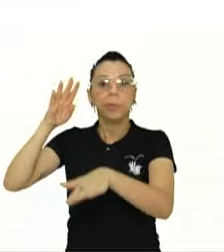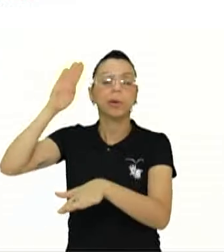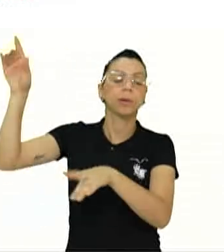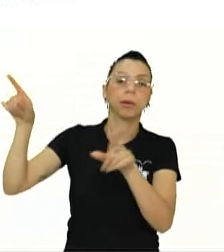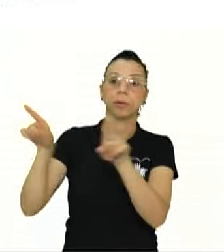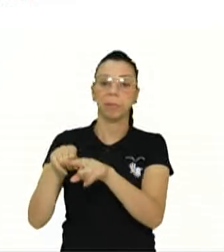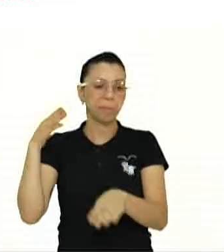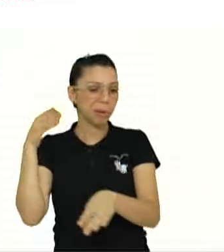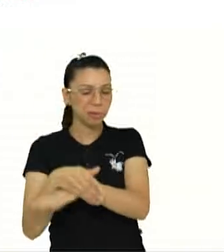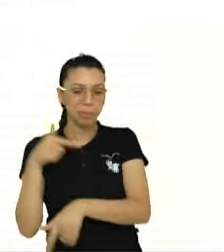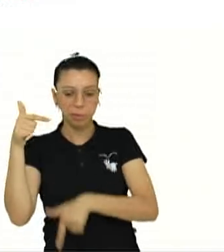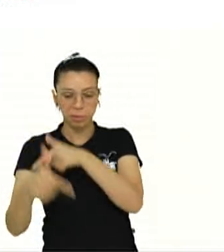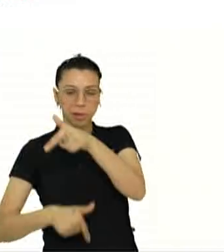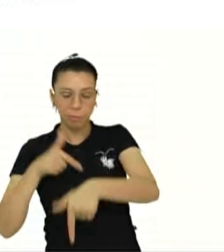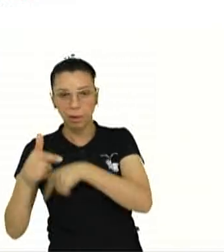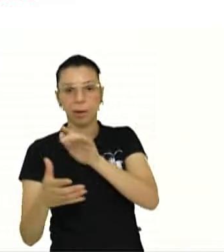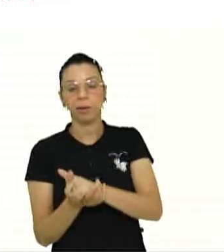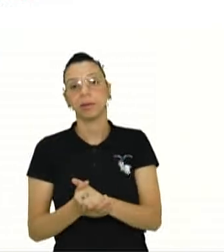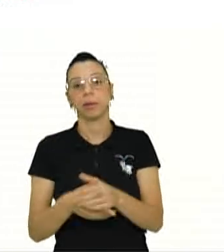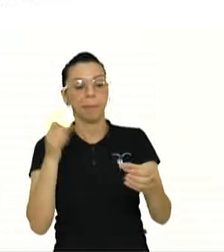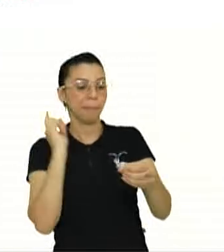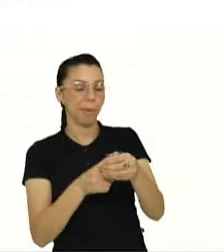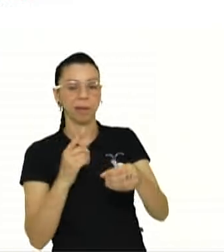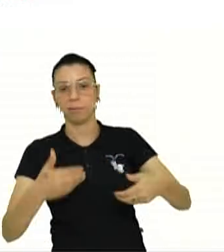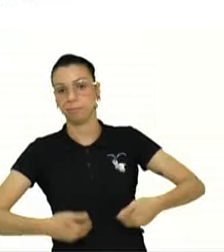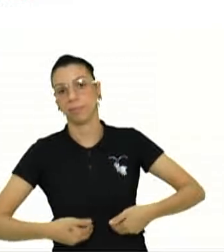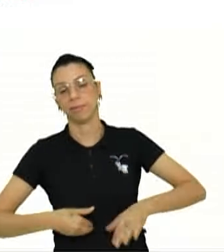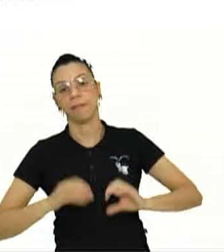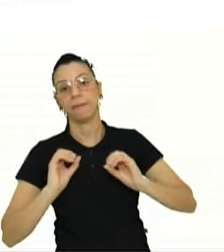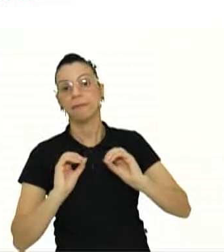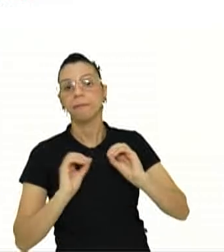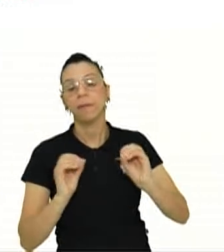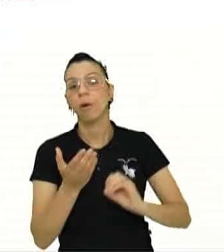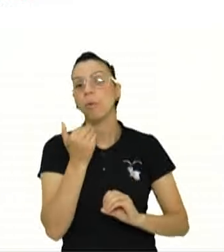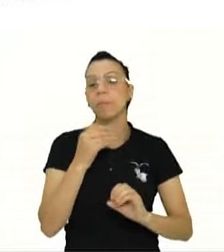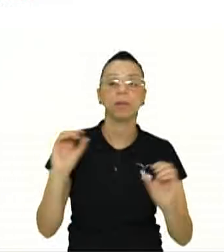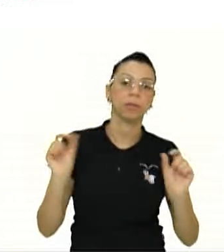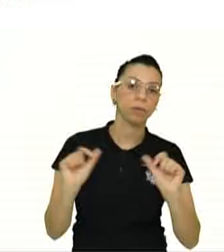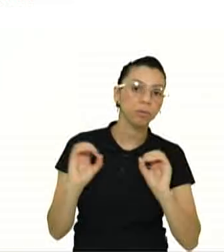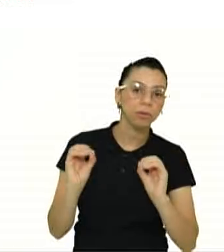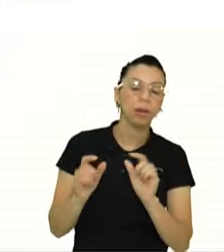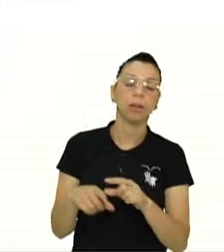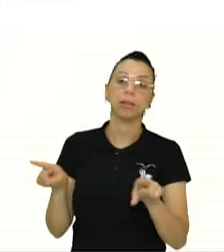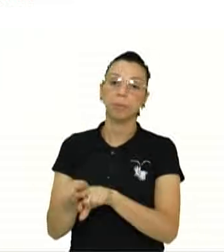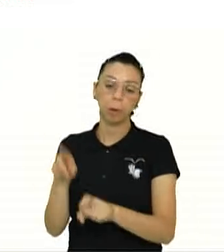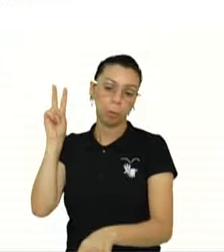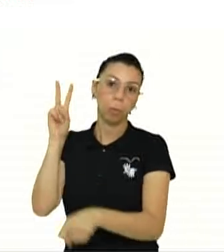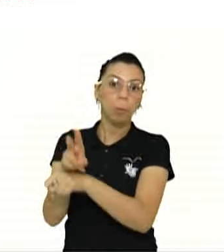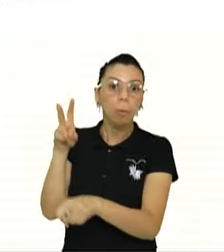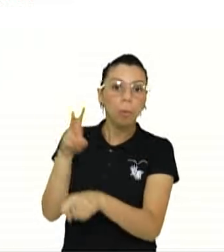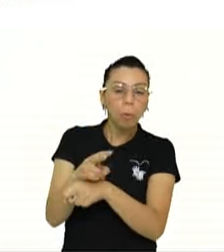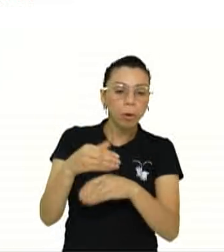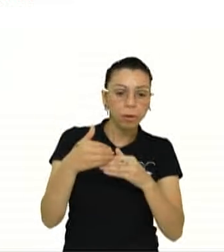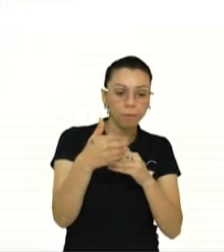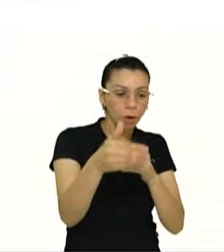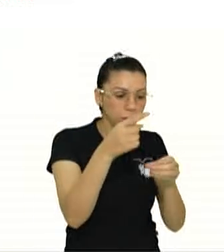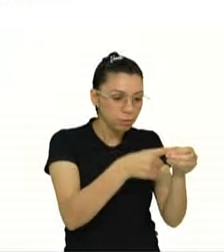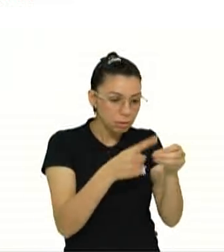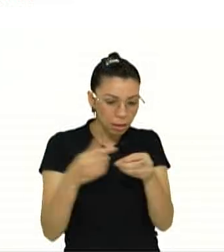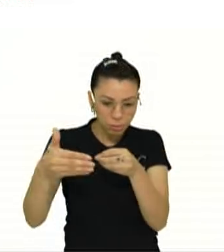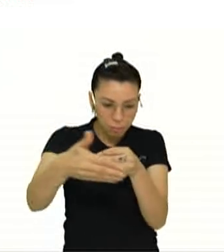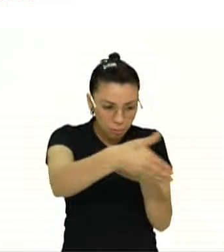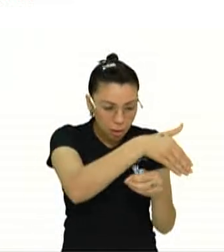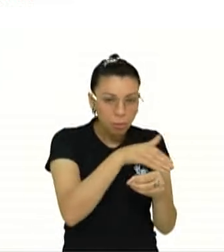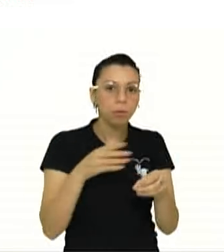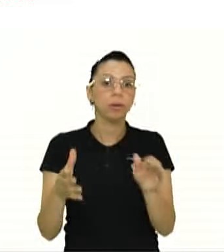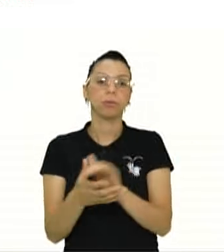trabalho, né? Você deixa uma cidade desabastecida de alimentação, você não protege as fronteiras ou junto com o exército, você